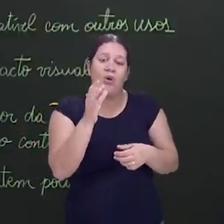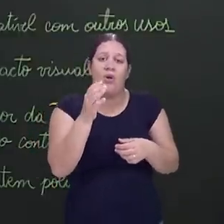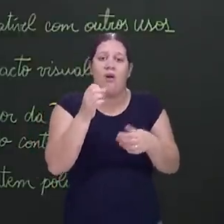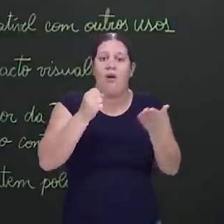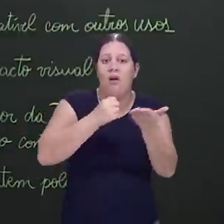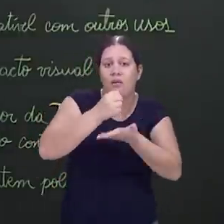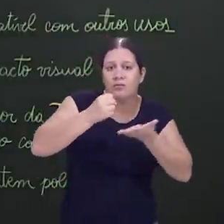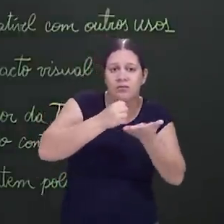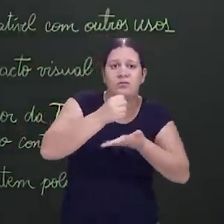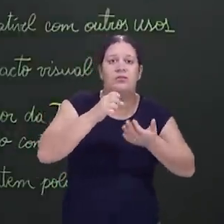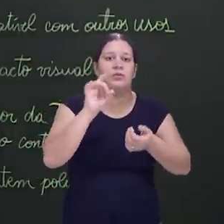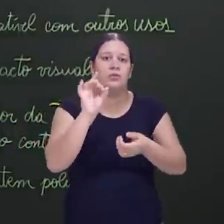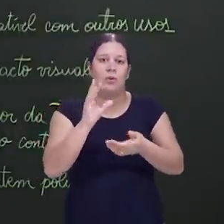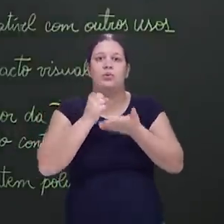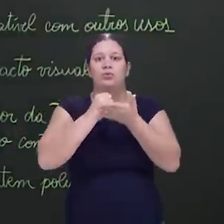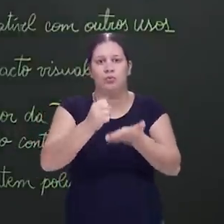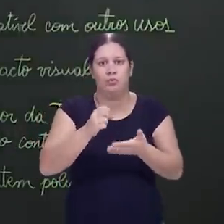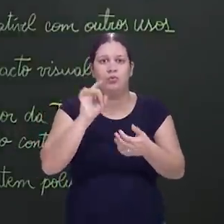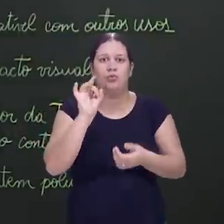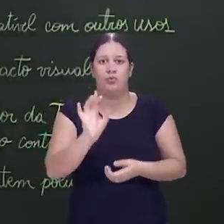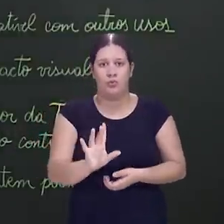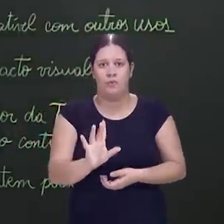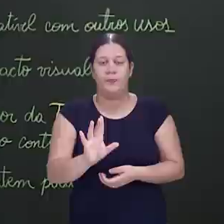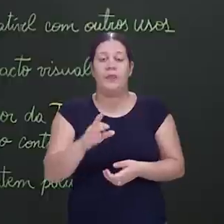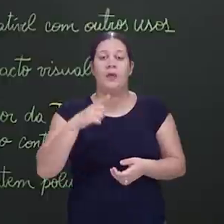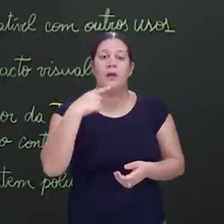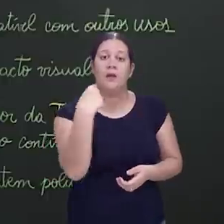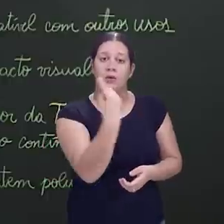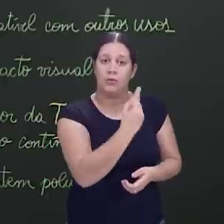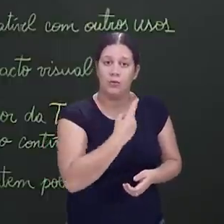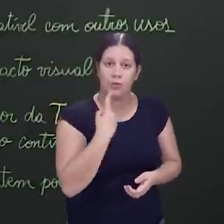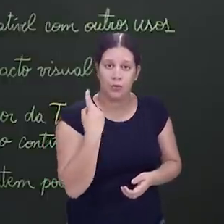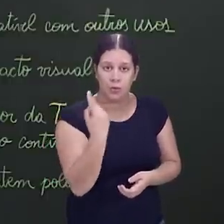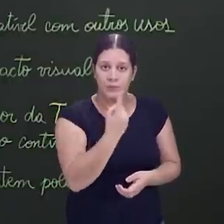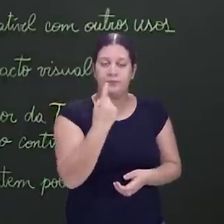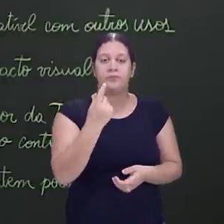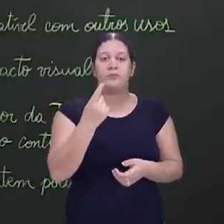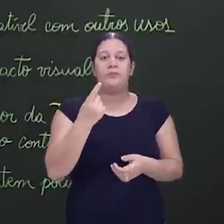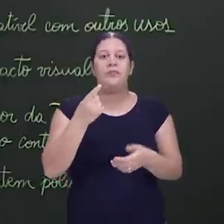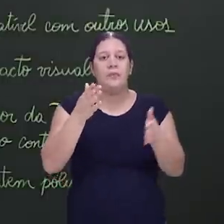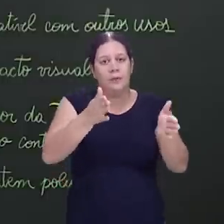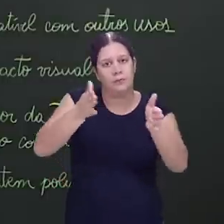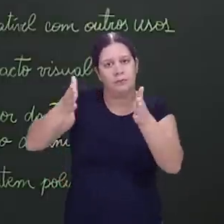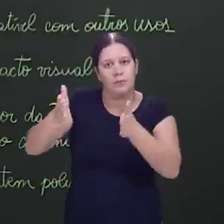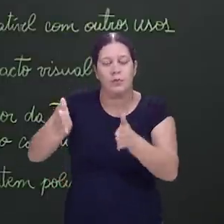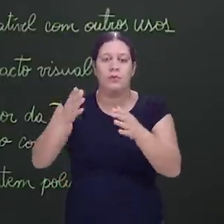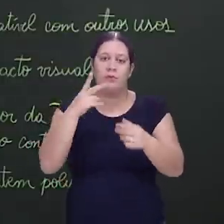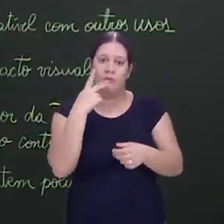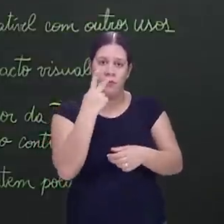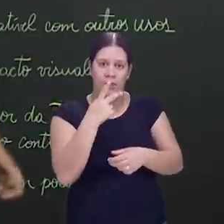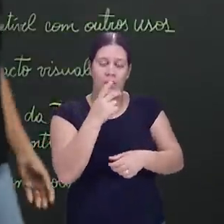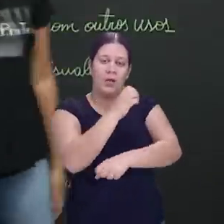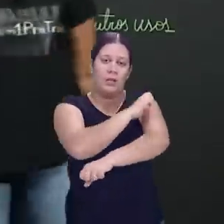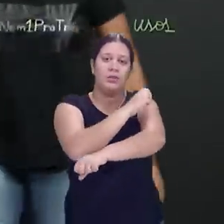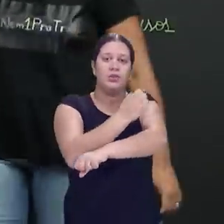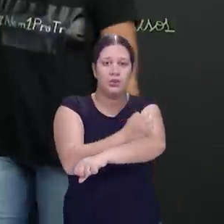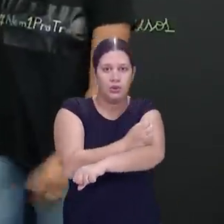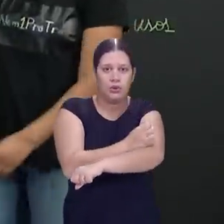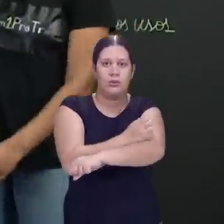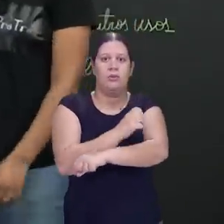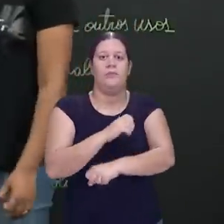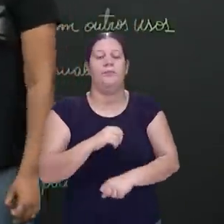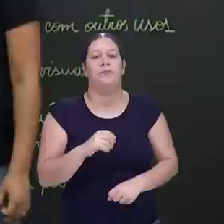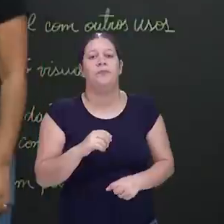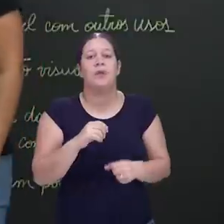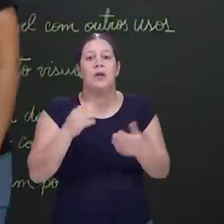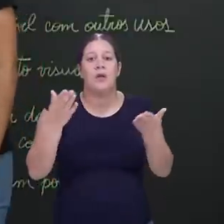aí uma boa possibilidade. E a gente vai mais um pouquinho para falar então da energia eólica. Deixa eu ficar aqui porque